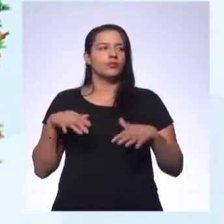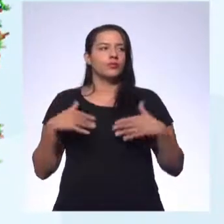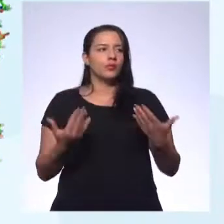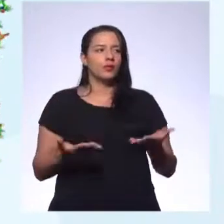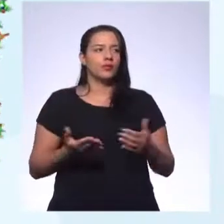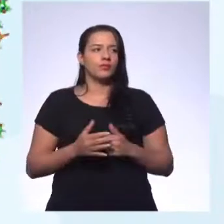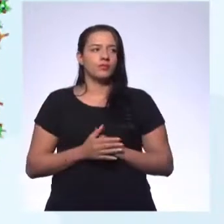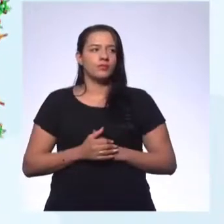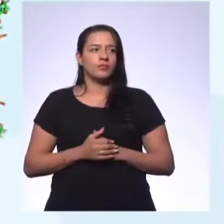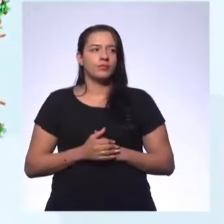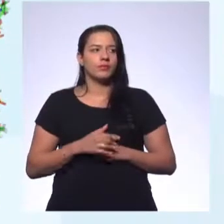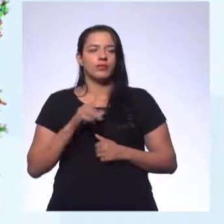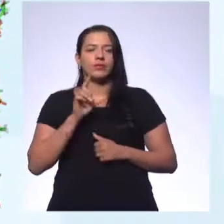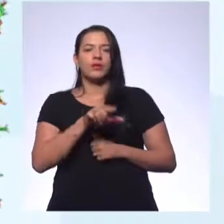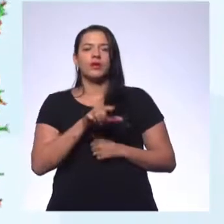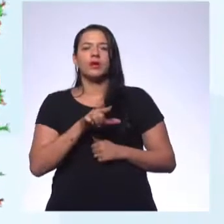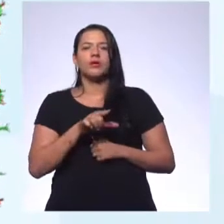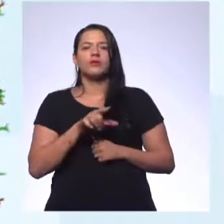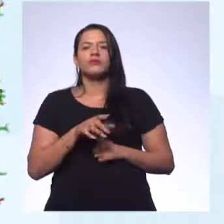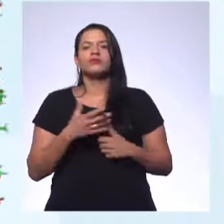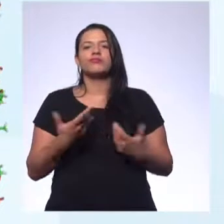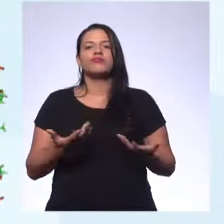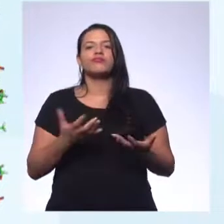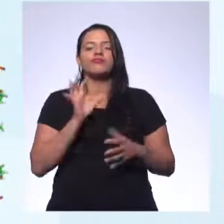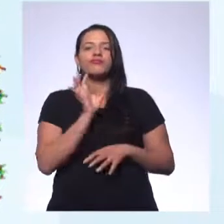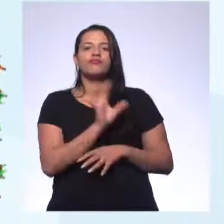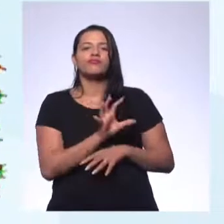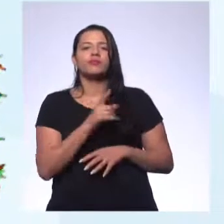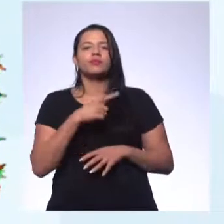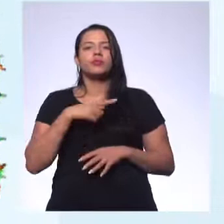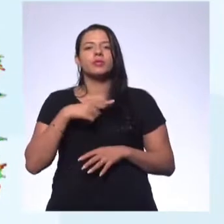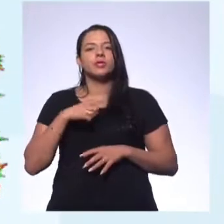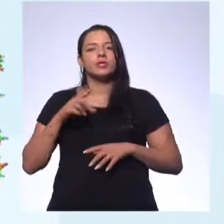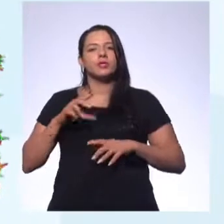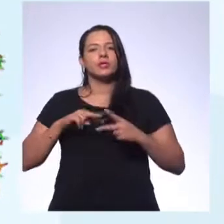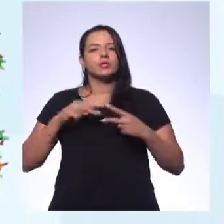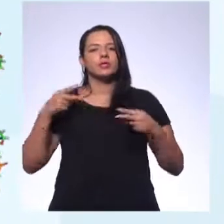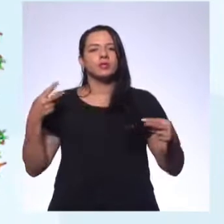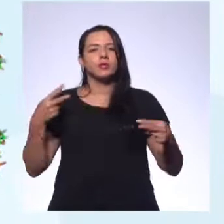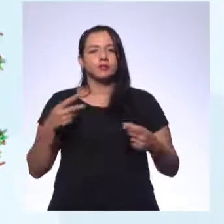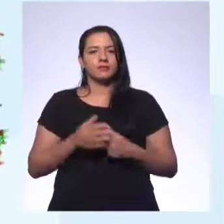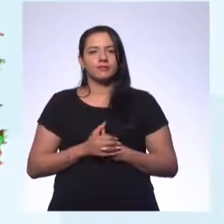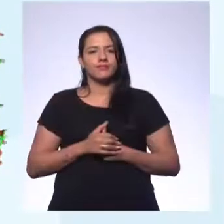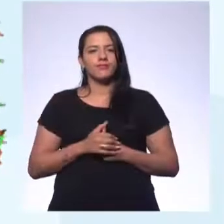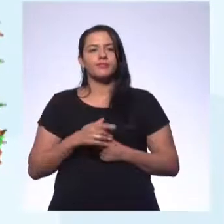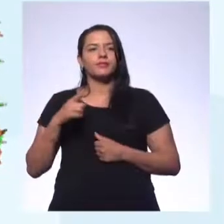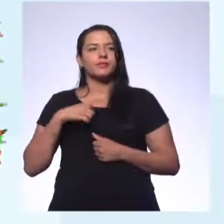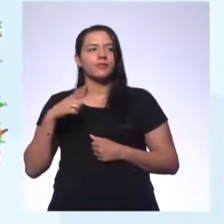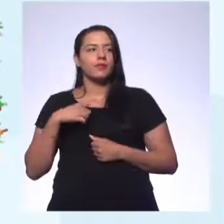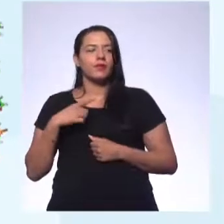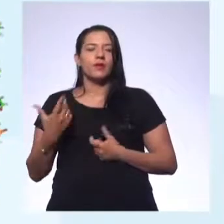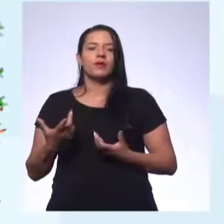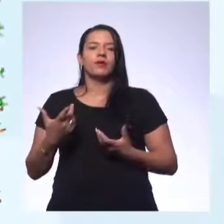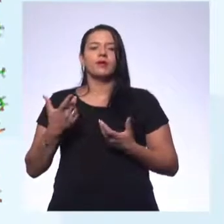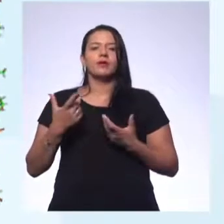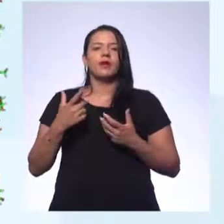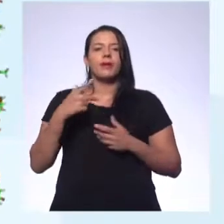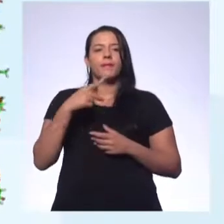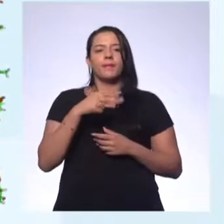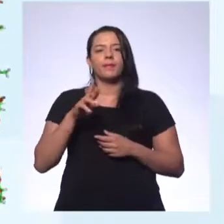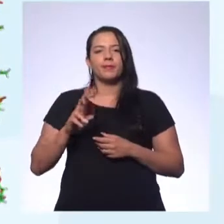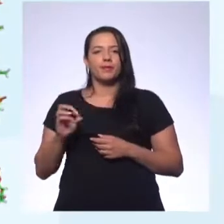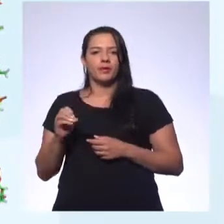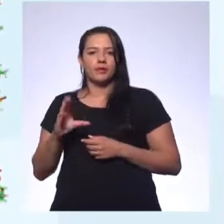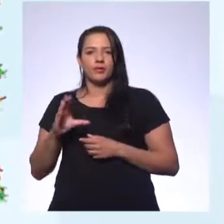O tipo de célula que esse indivíduo possui. Então, se é uma célula eucarionte ou se é uma célula procarionte.